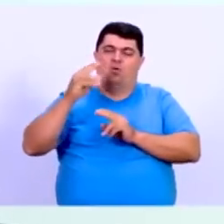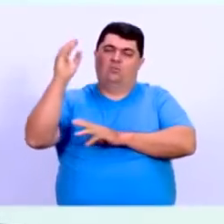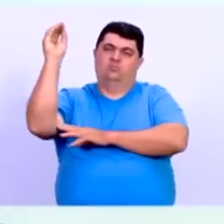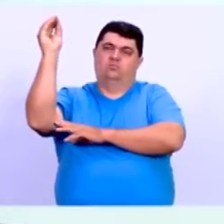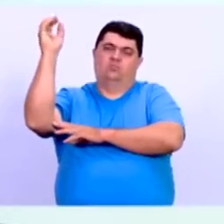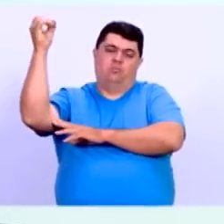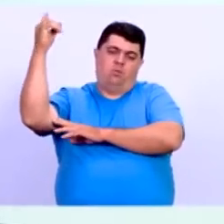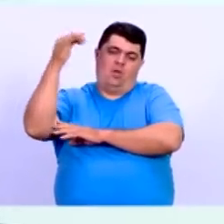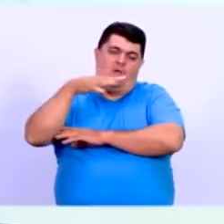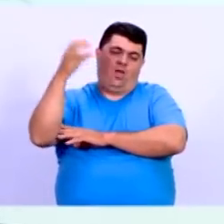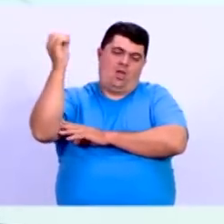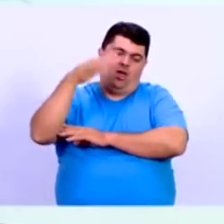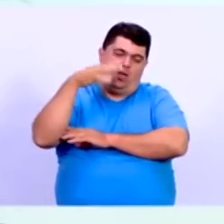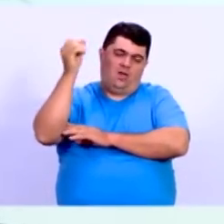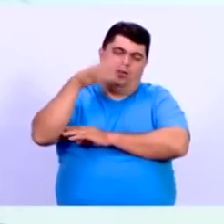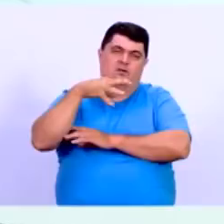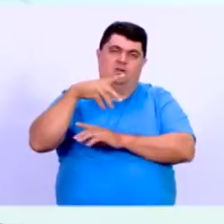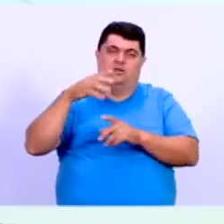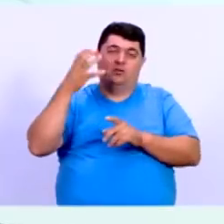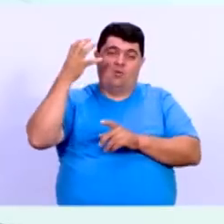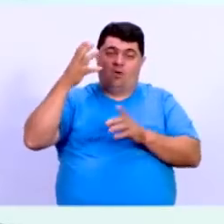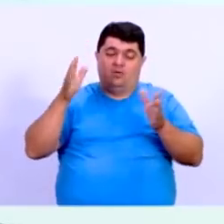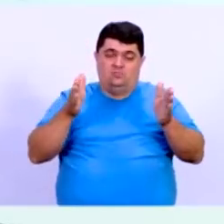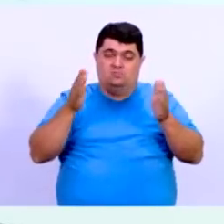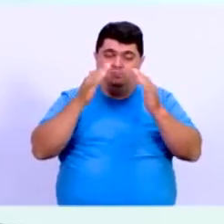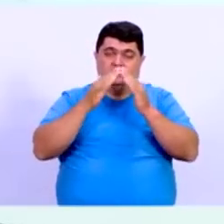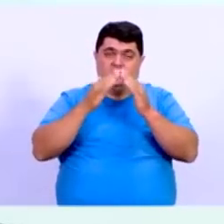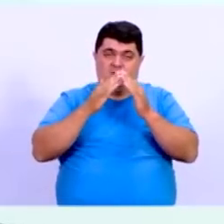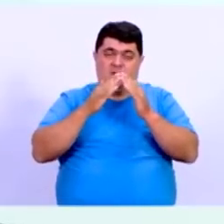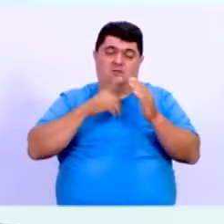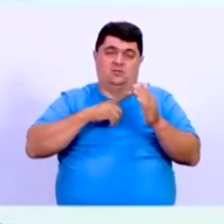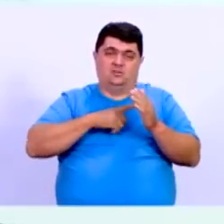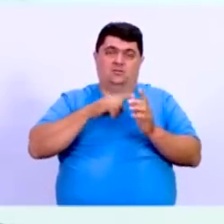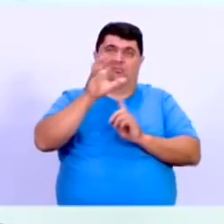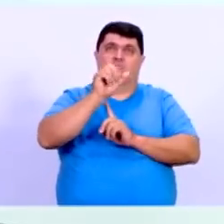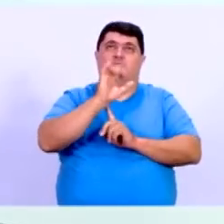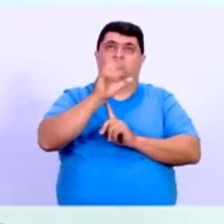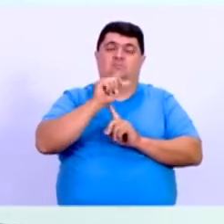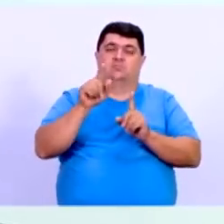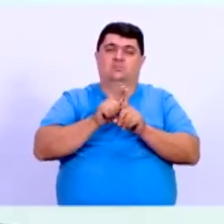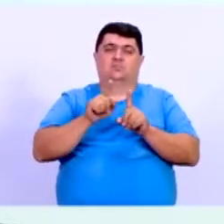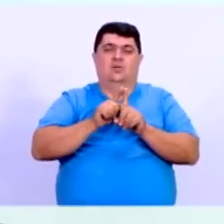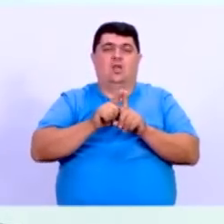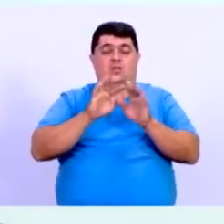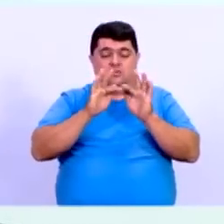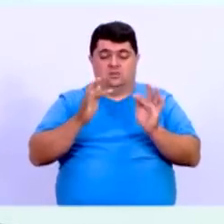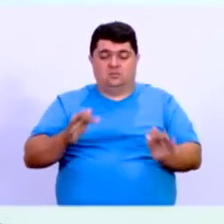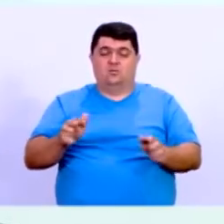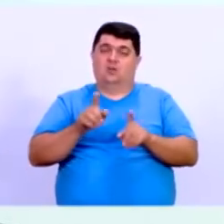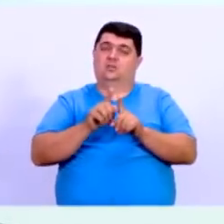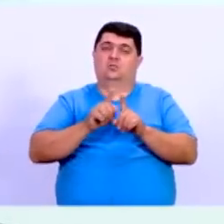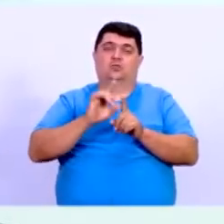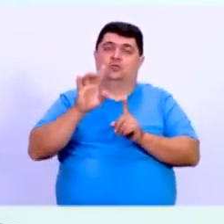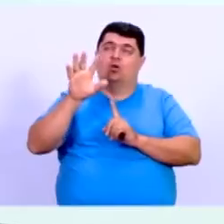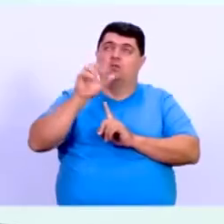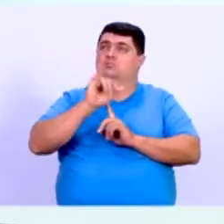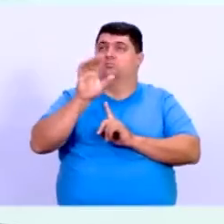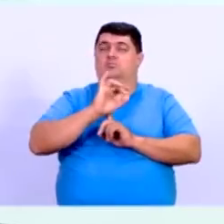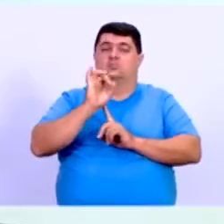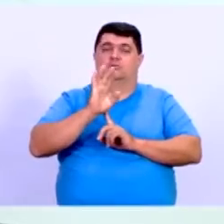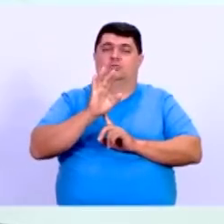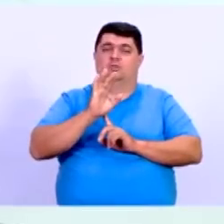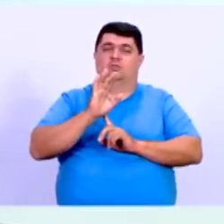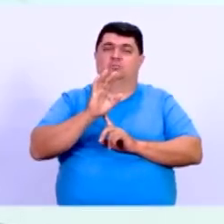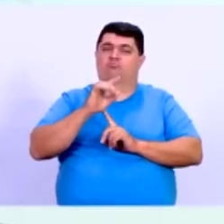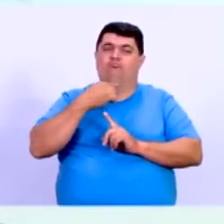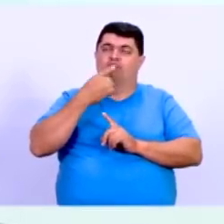tá? E isso aí, pessoal, é um exemplo também de uma comunicação simplex. Ele só vai receber essa informação e não pode pegar